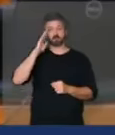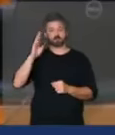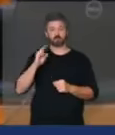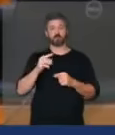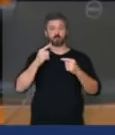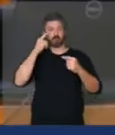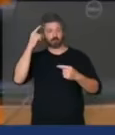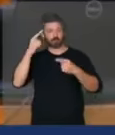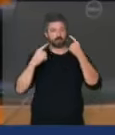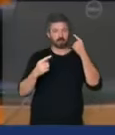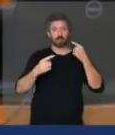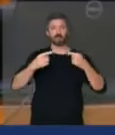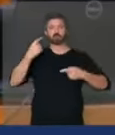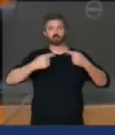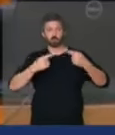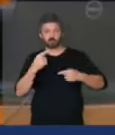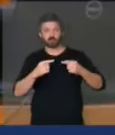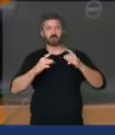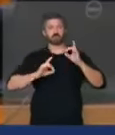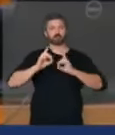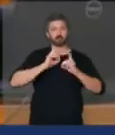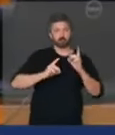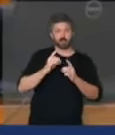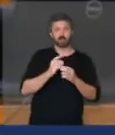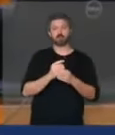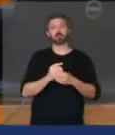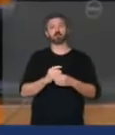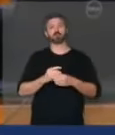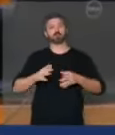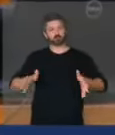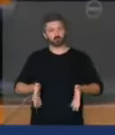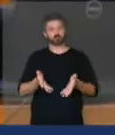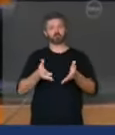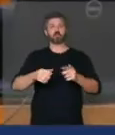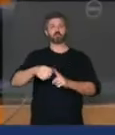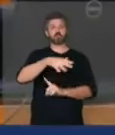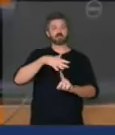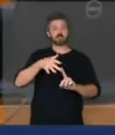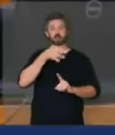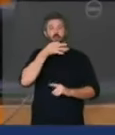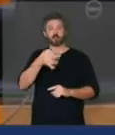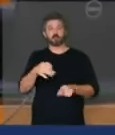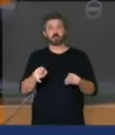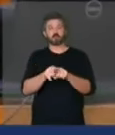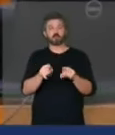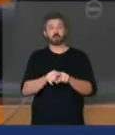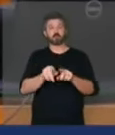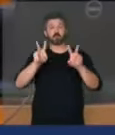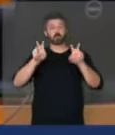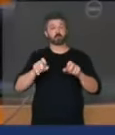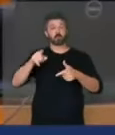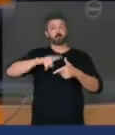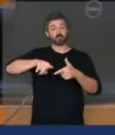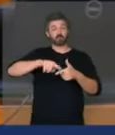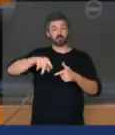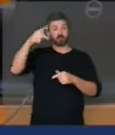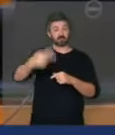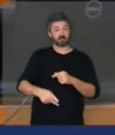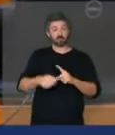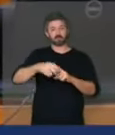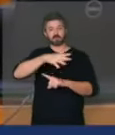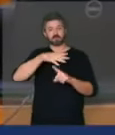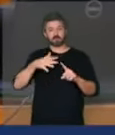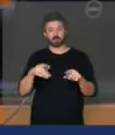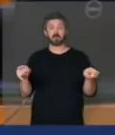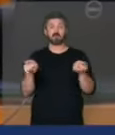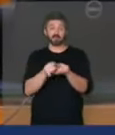ideias, as discussões públicas e o diálogo encorajam a sociedade a se manifestar sobre os seus problemas, sem contar